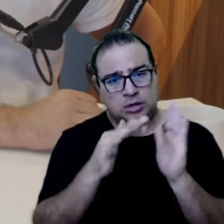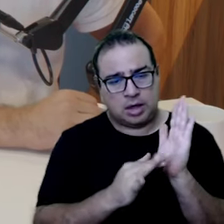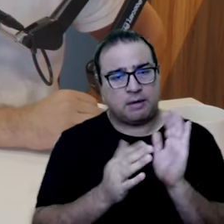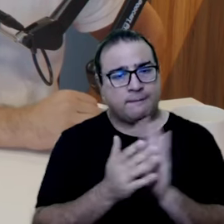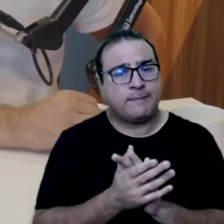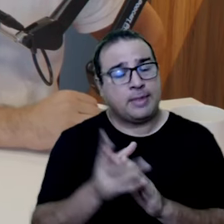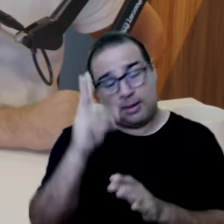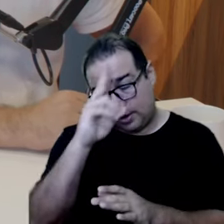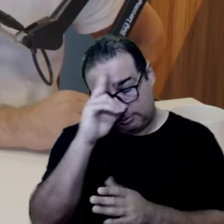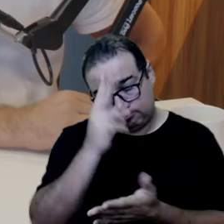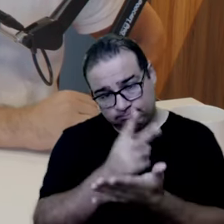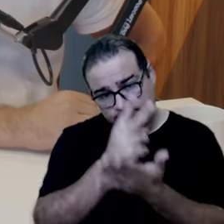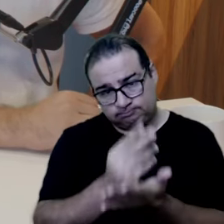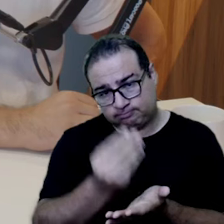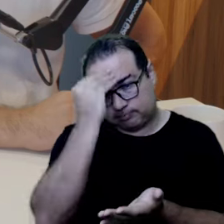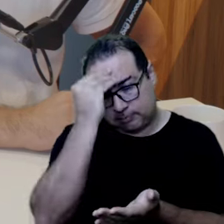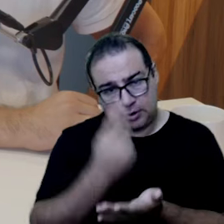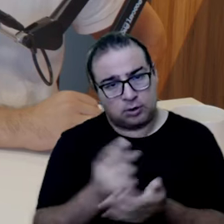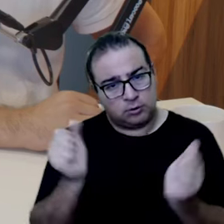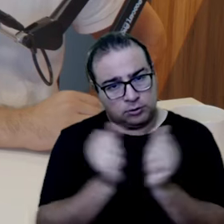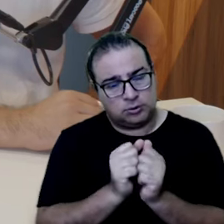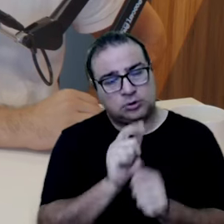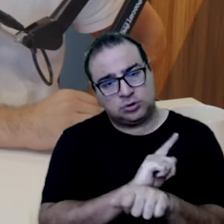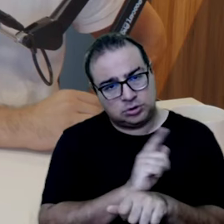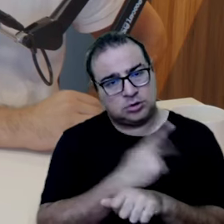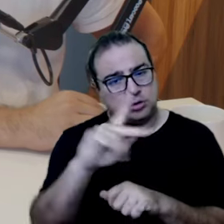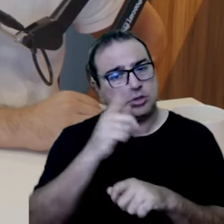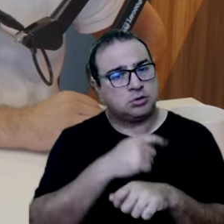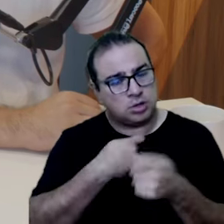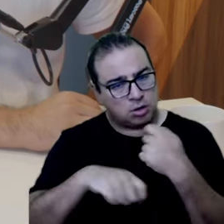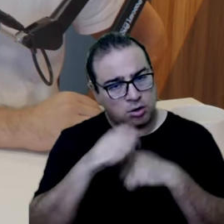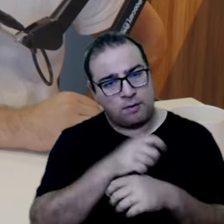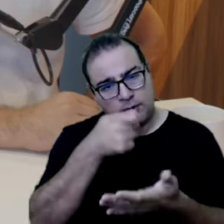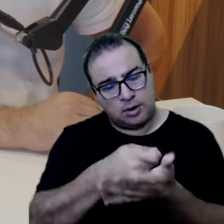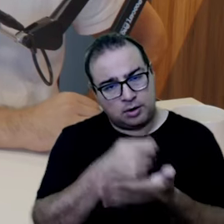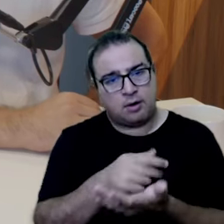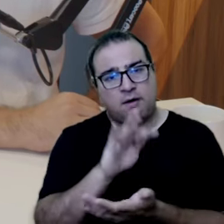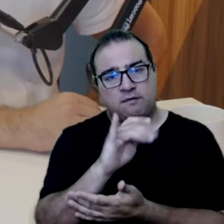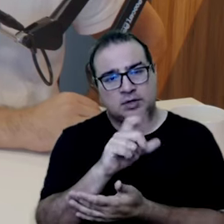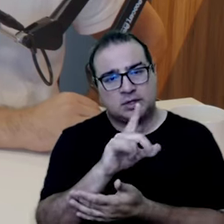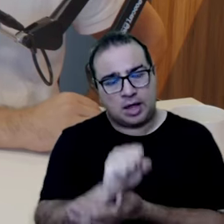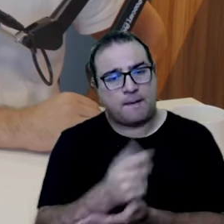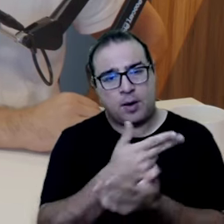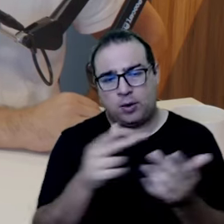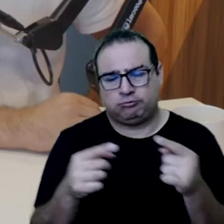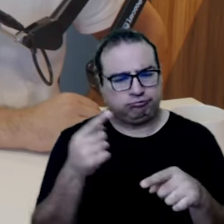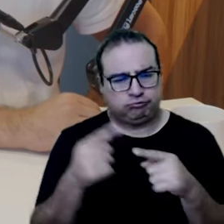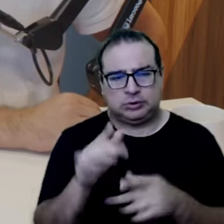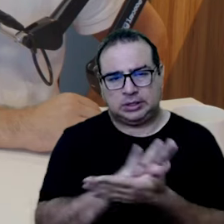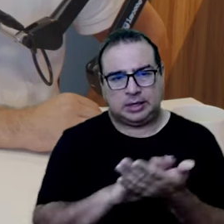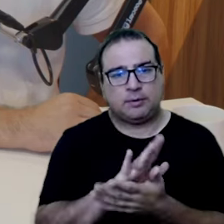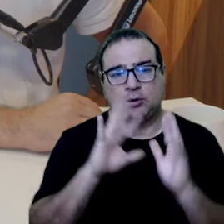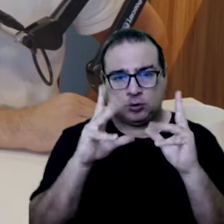fiscal então lembrem-se sempre de vincular a gestão do seu negócio as obrigações fiscais uma coisa não tem a ver